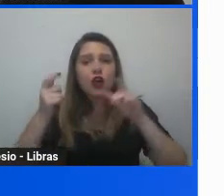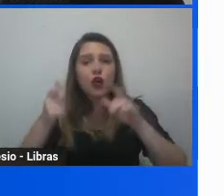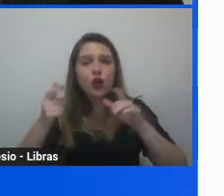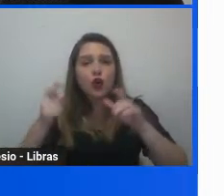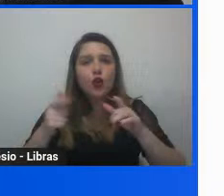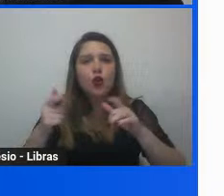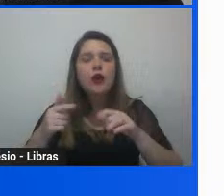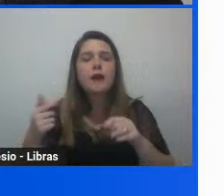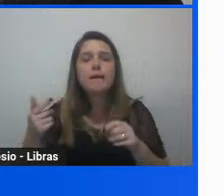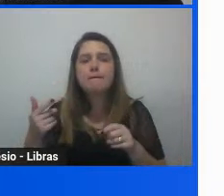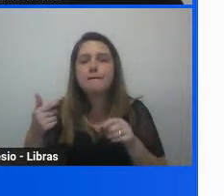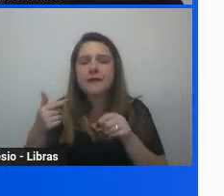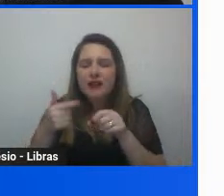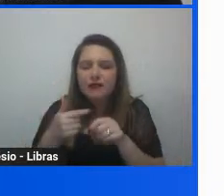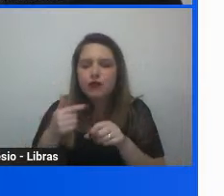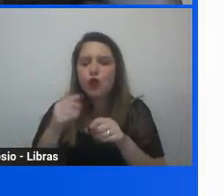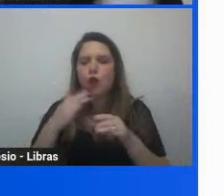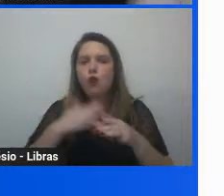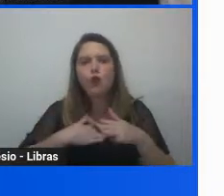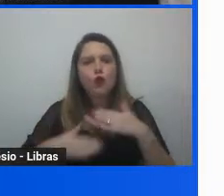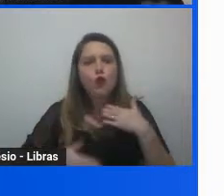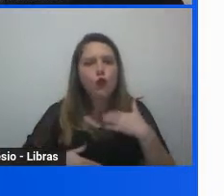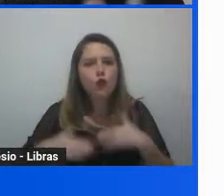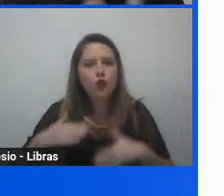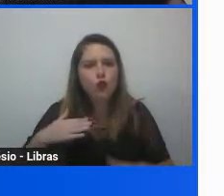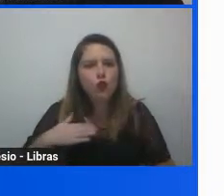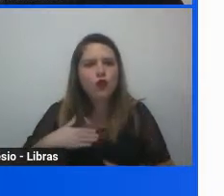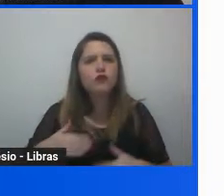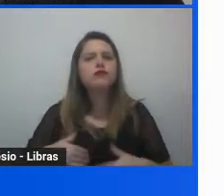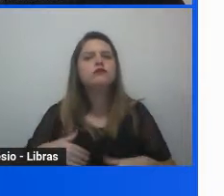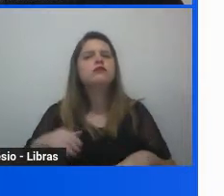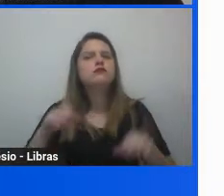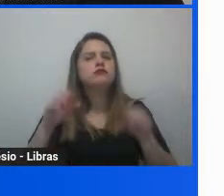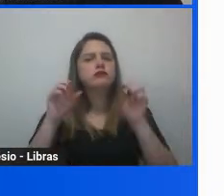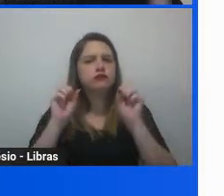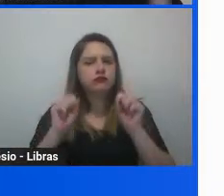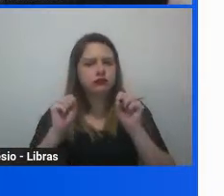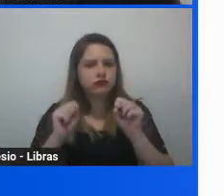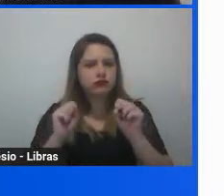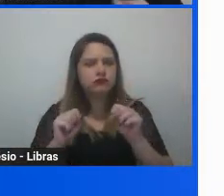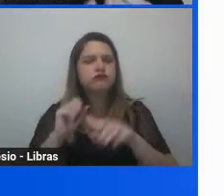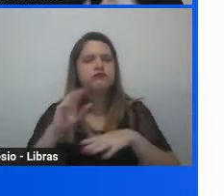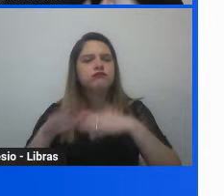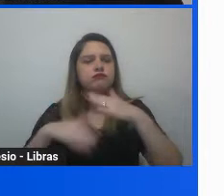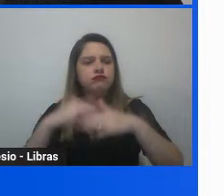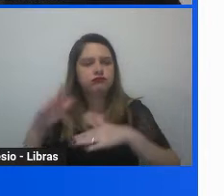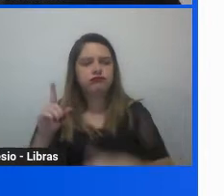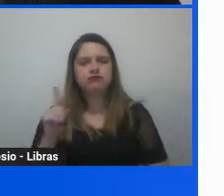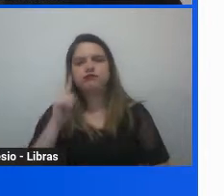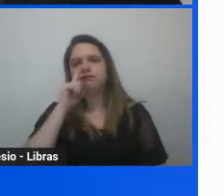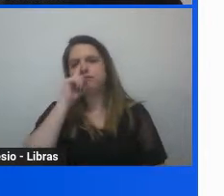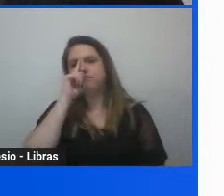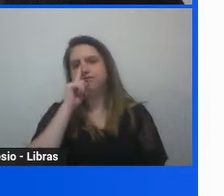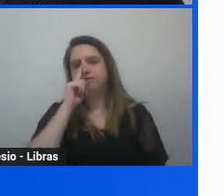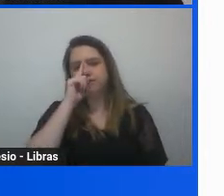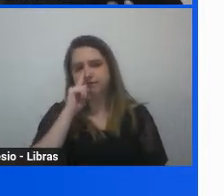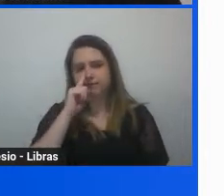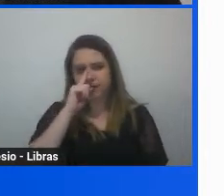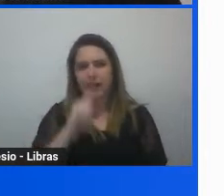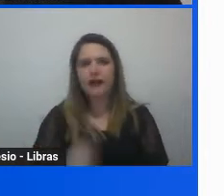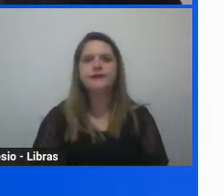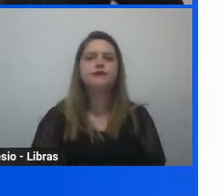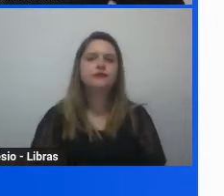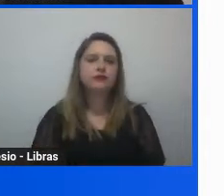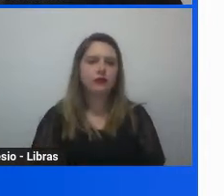um órgão? Nosso abdômen é cheio de órgãos. Olha, na nossa barriga nós temos o intestino, nós temos o pâncreas, nós